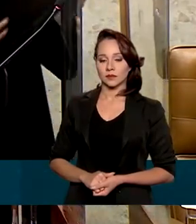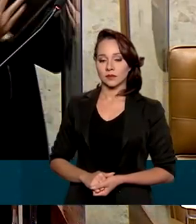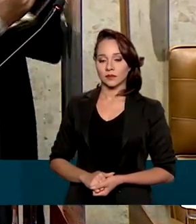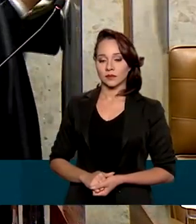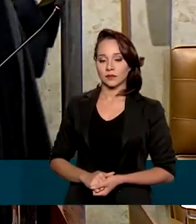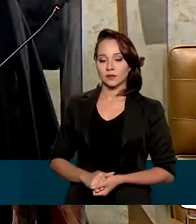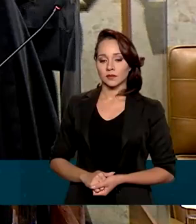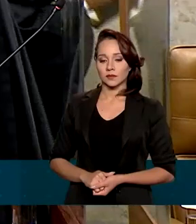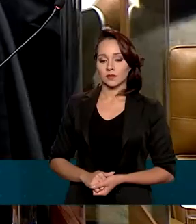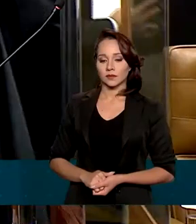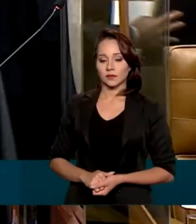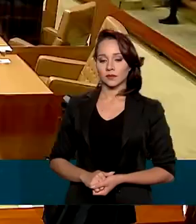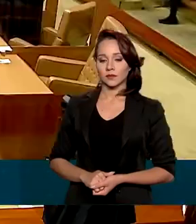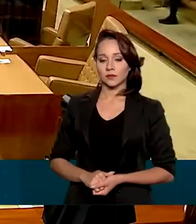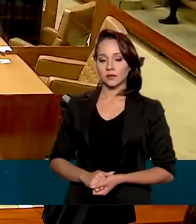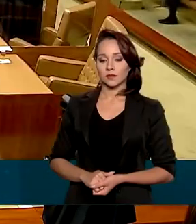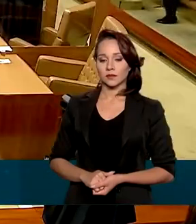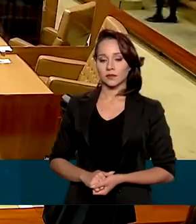Mas eu sigo os mais.